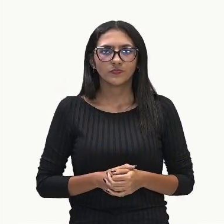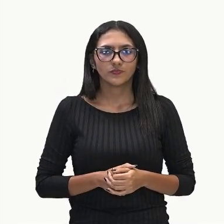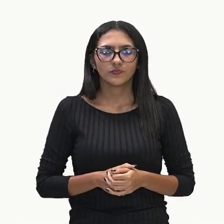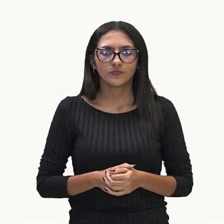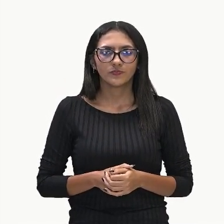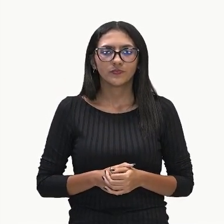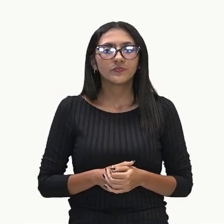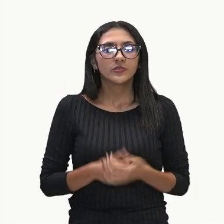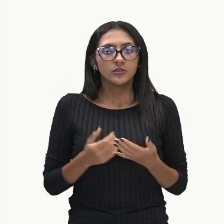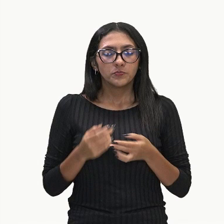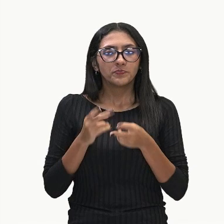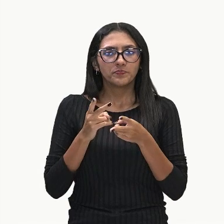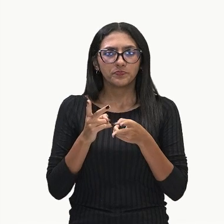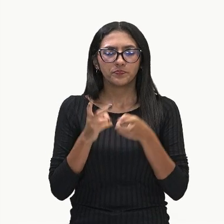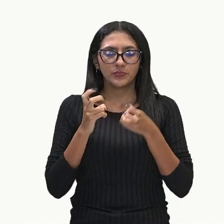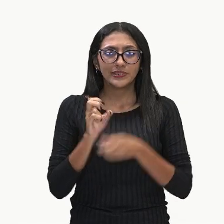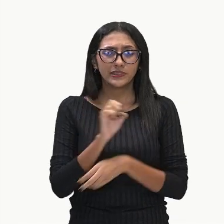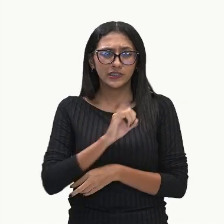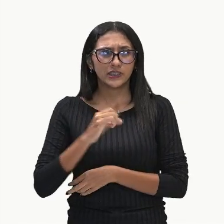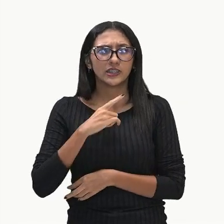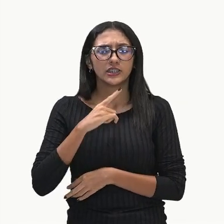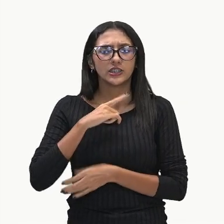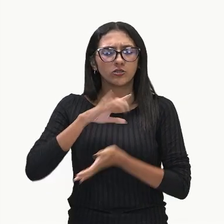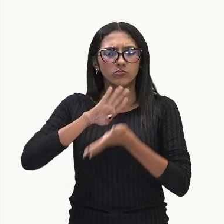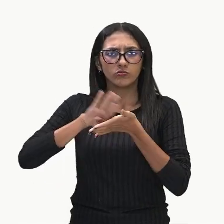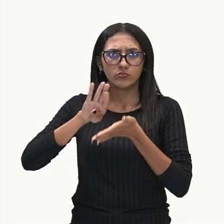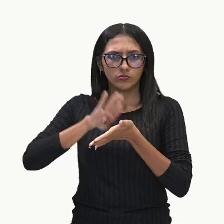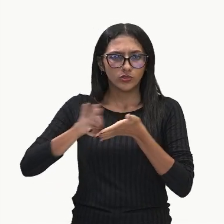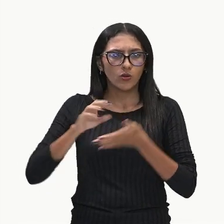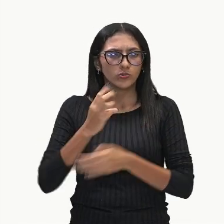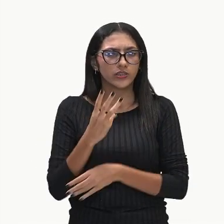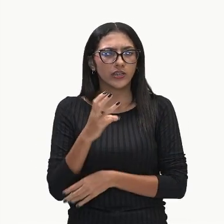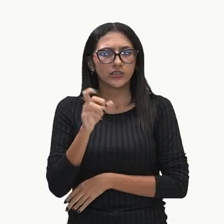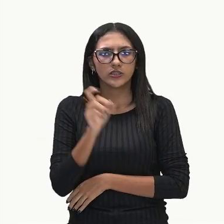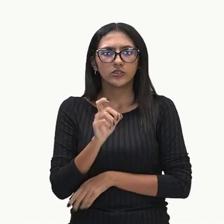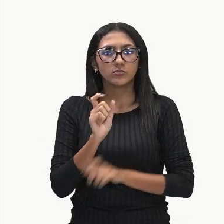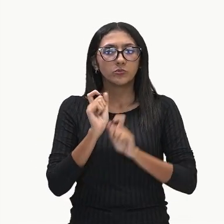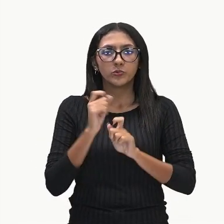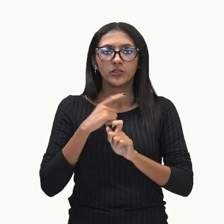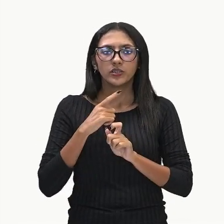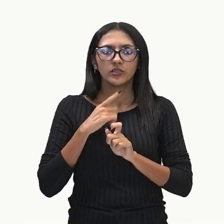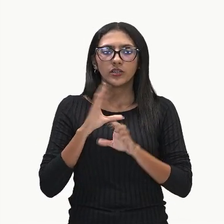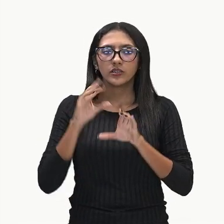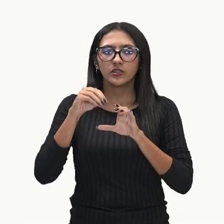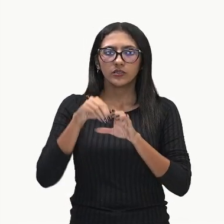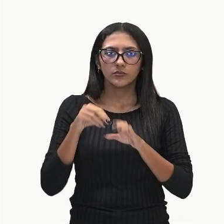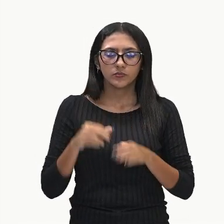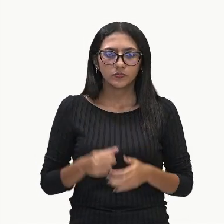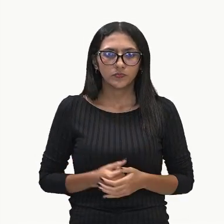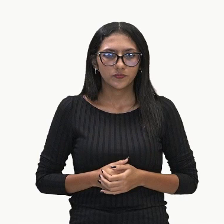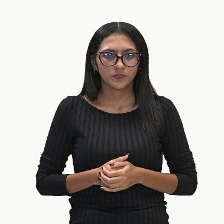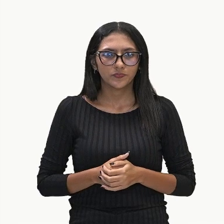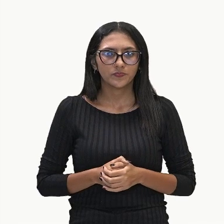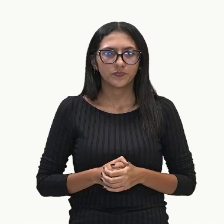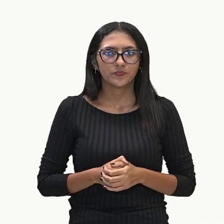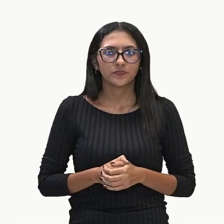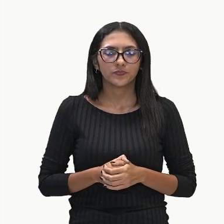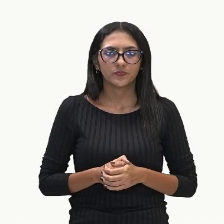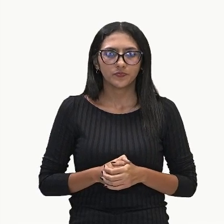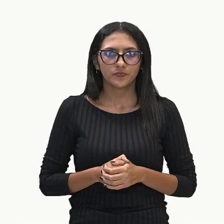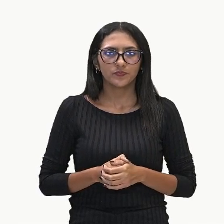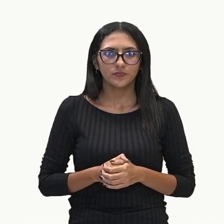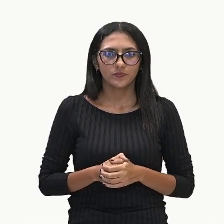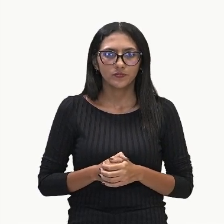aqui, se você tira o 3x, quem é que sobra lá? Só o x. Então, vai ficar x.